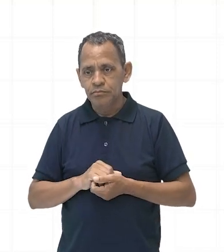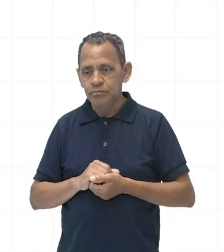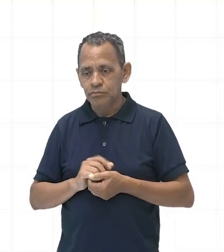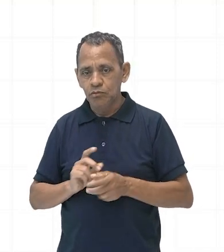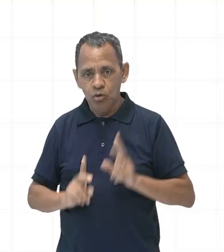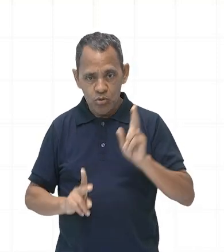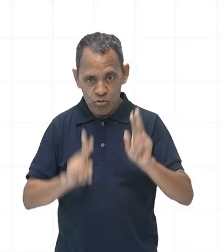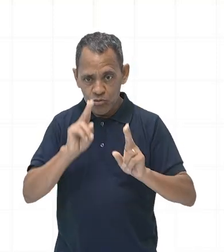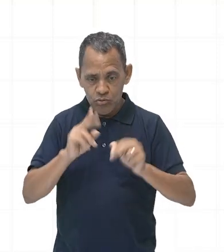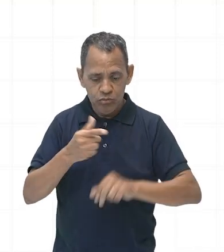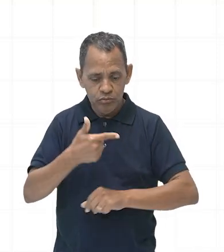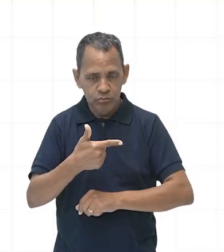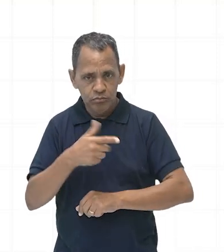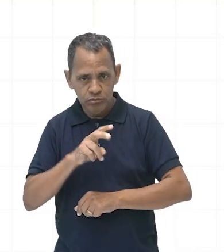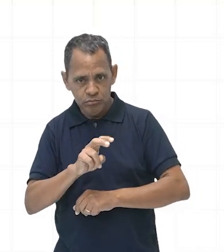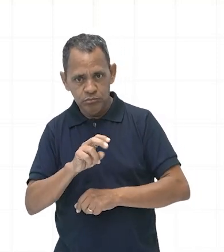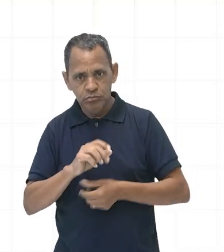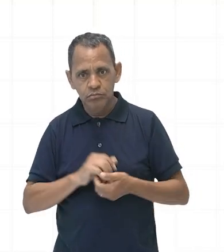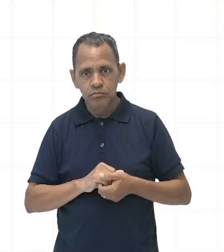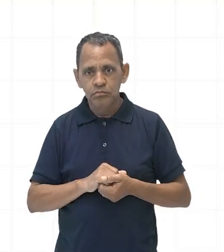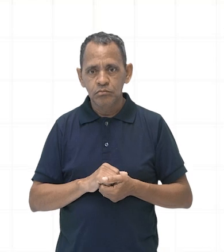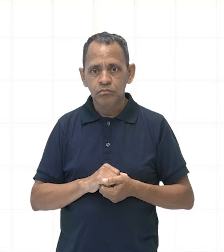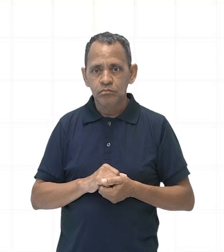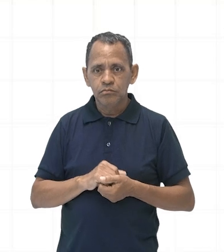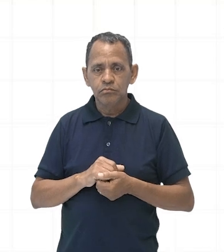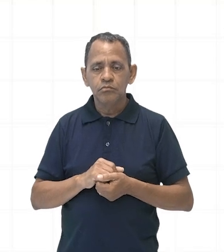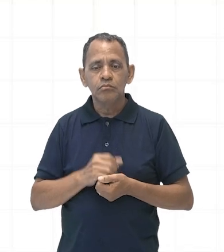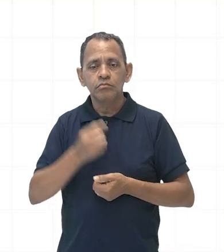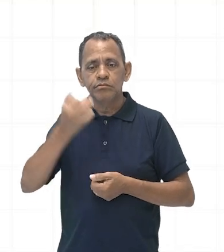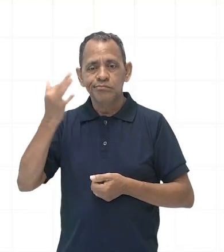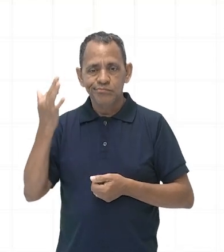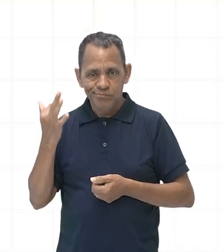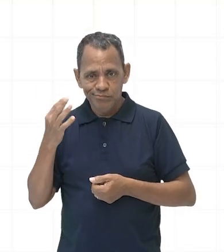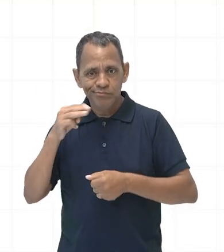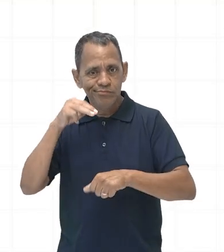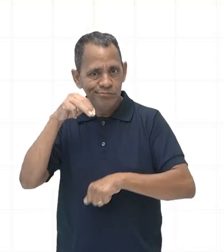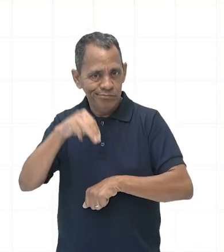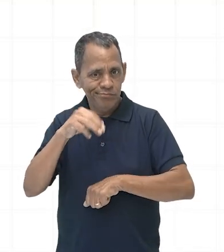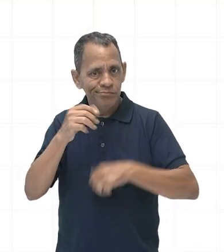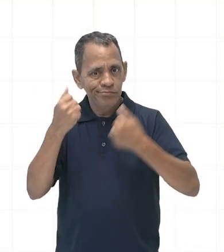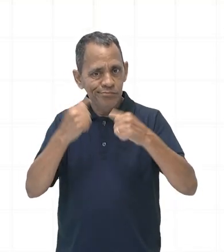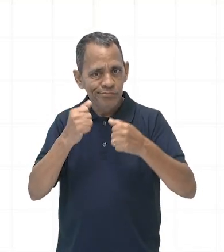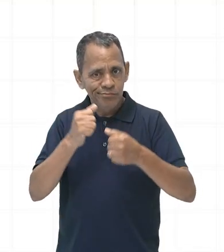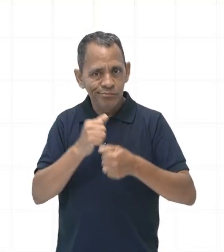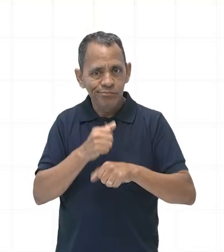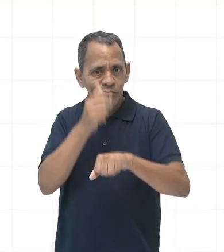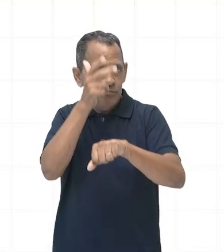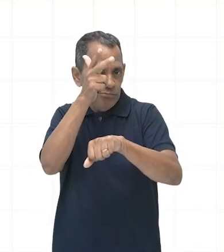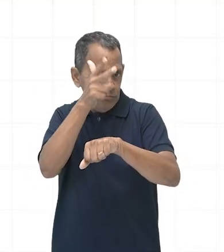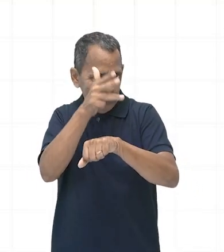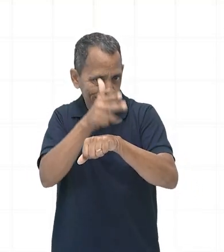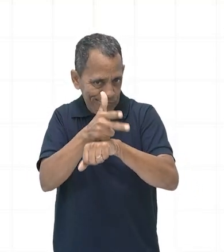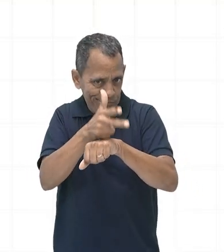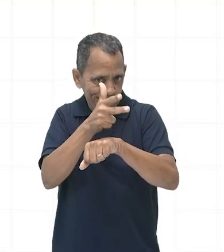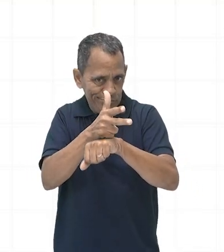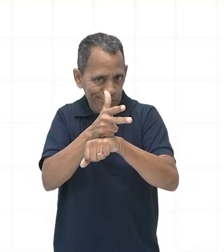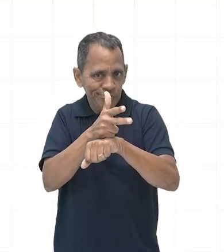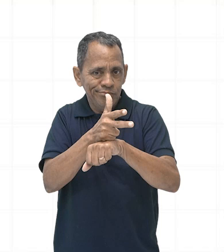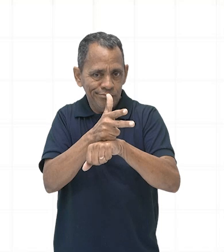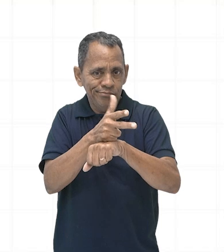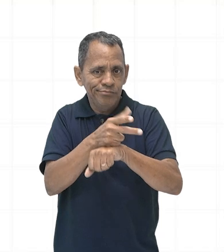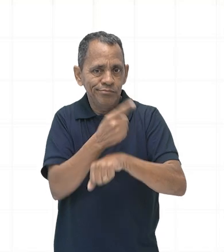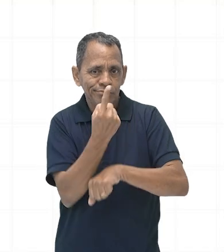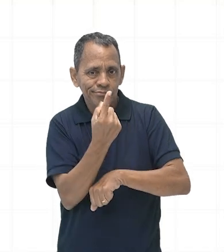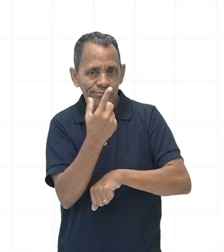25. Então, quantos minutos serão necessários para fazer um vídeo de 12 minutos utilizando